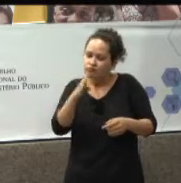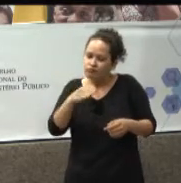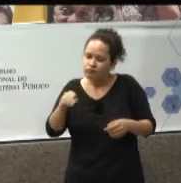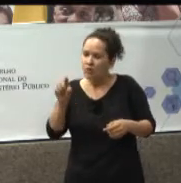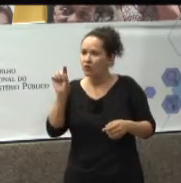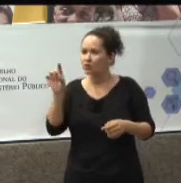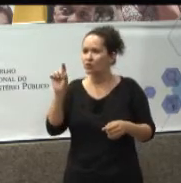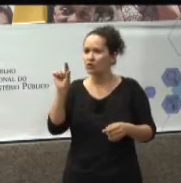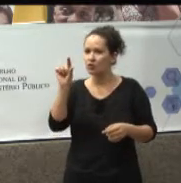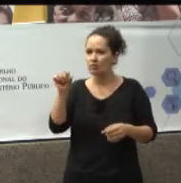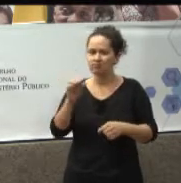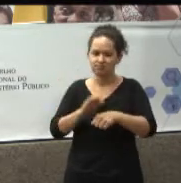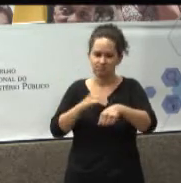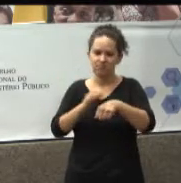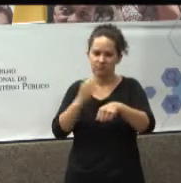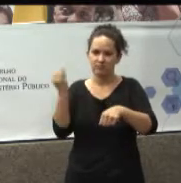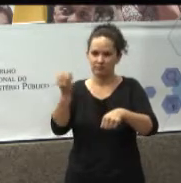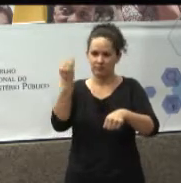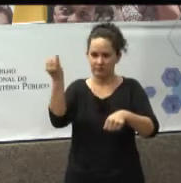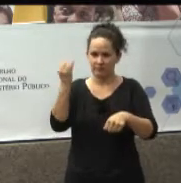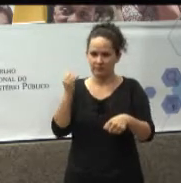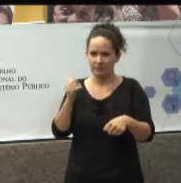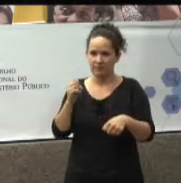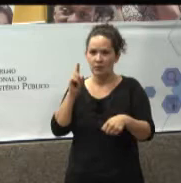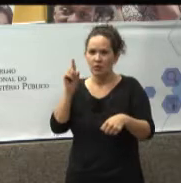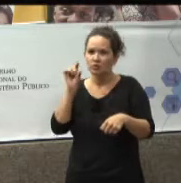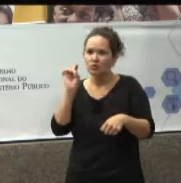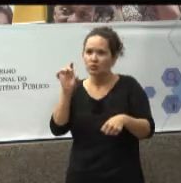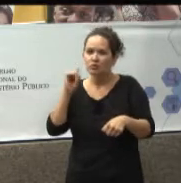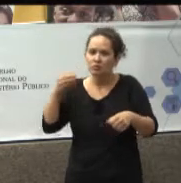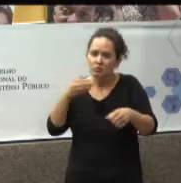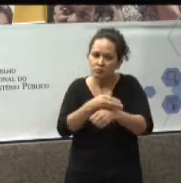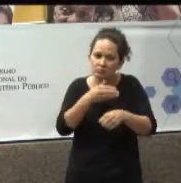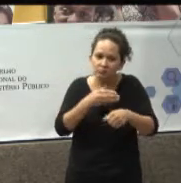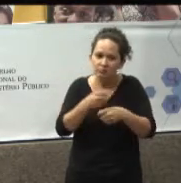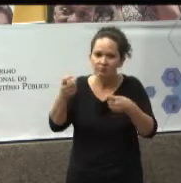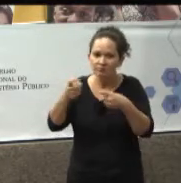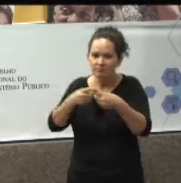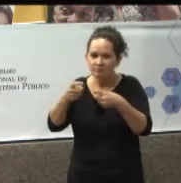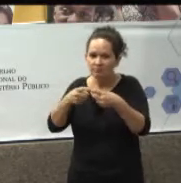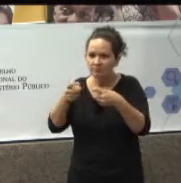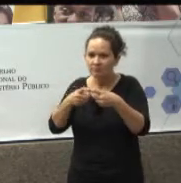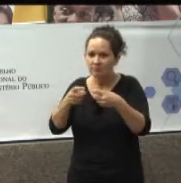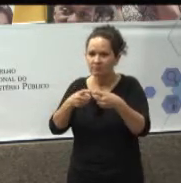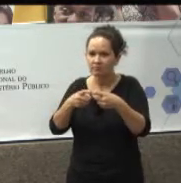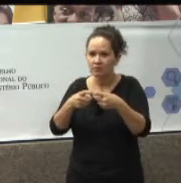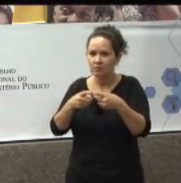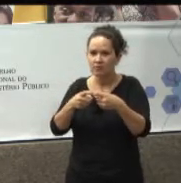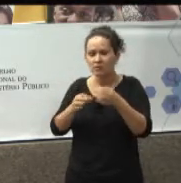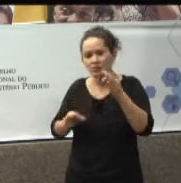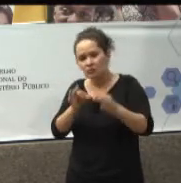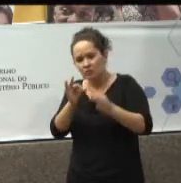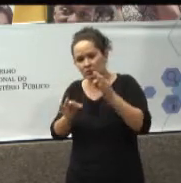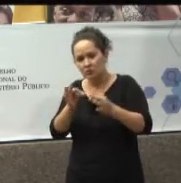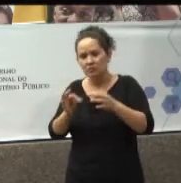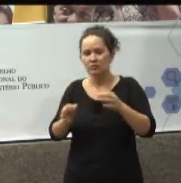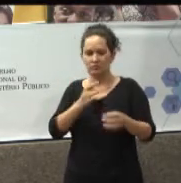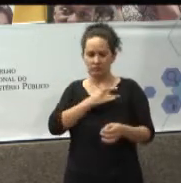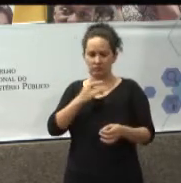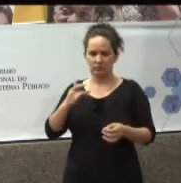apenas um médico e falar apenas da participação do médico como stakeholder da judicialização da saúde